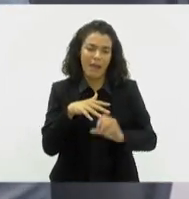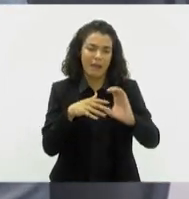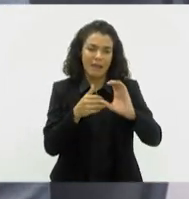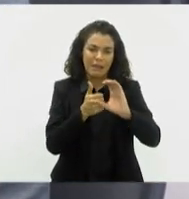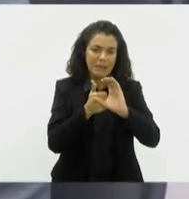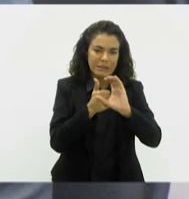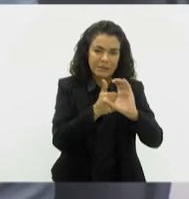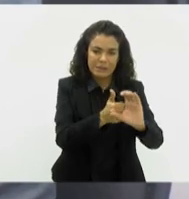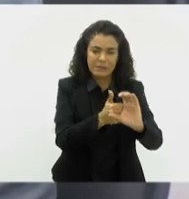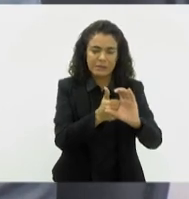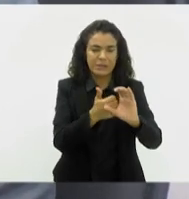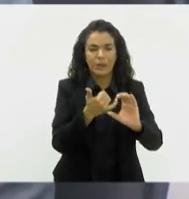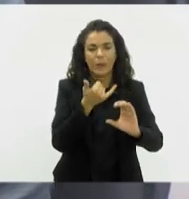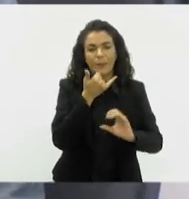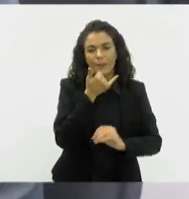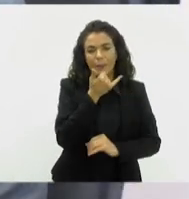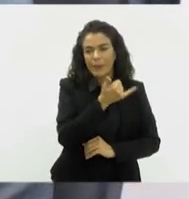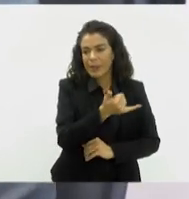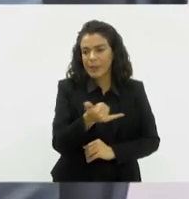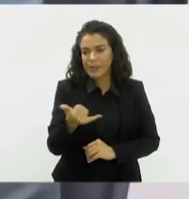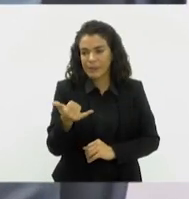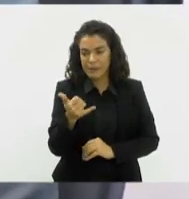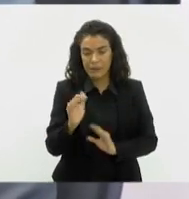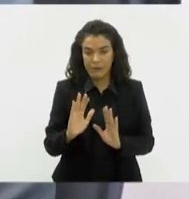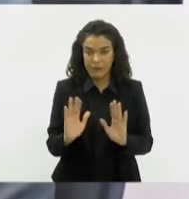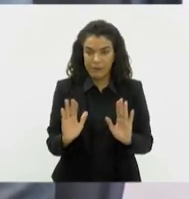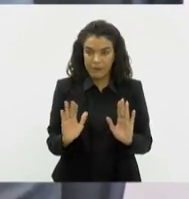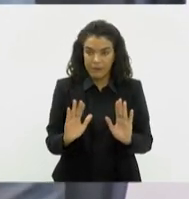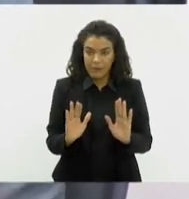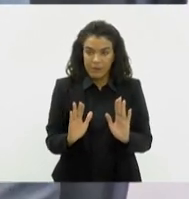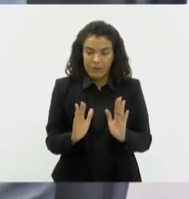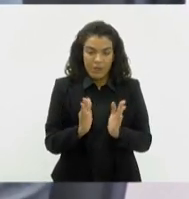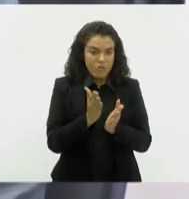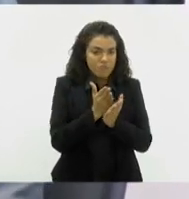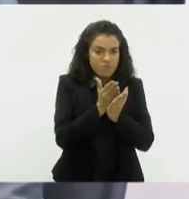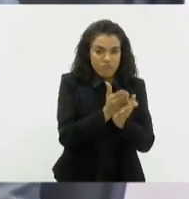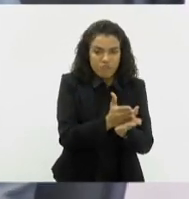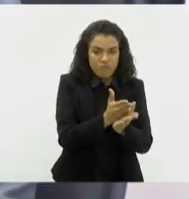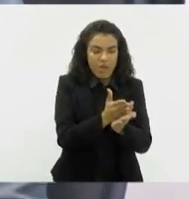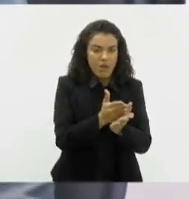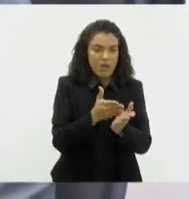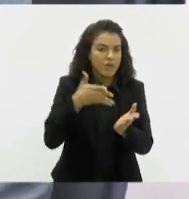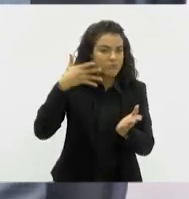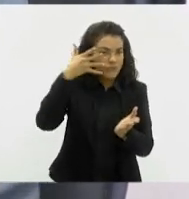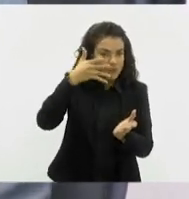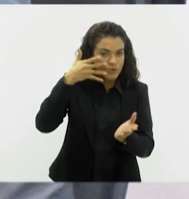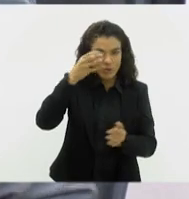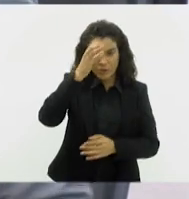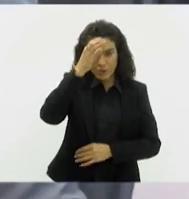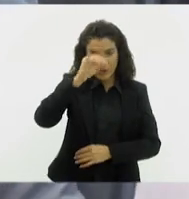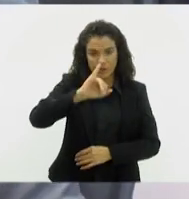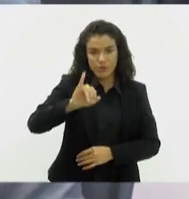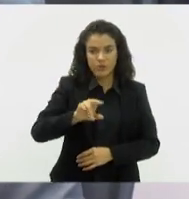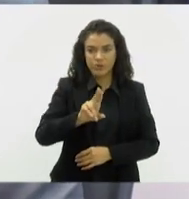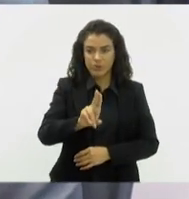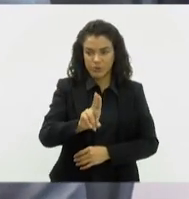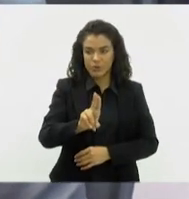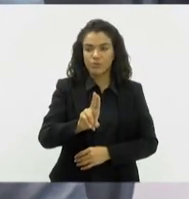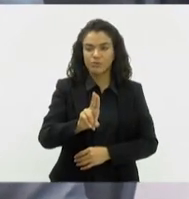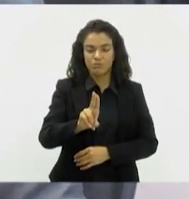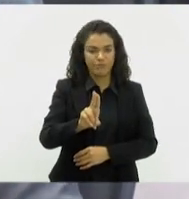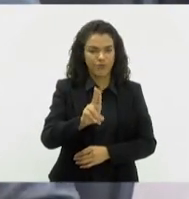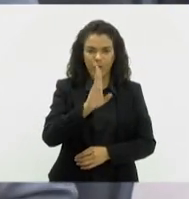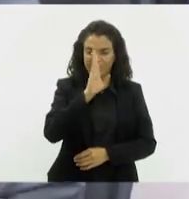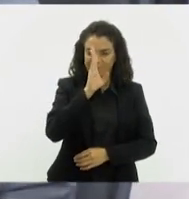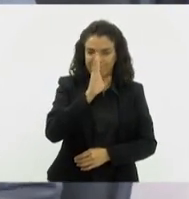O perdão... Me filio aqui integralmente às palavras da deputada Tia Ju, que foi muito